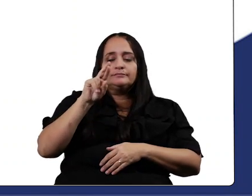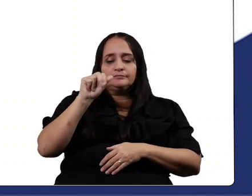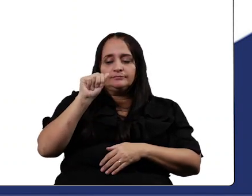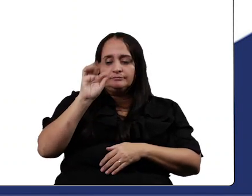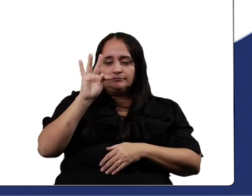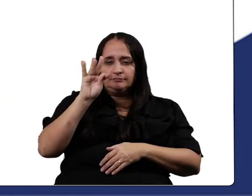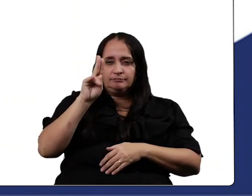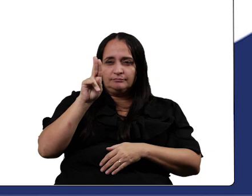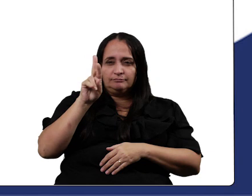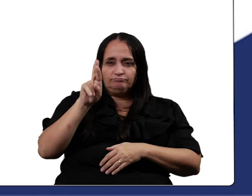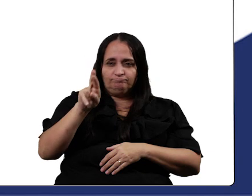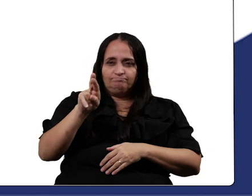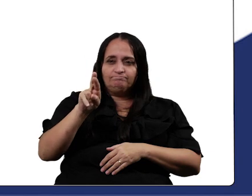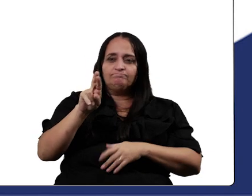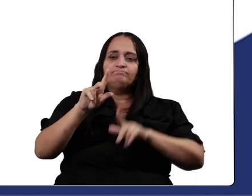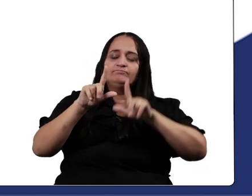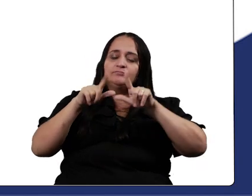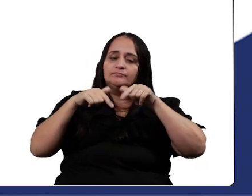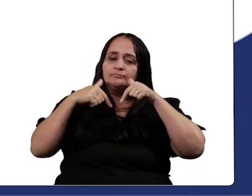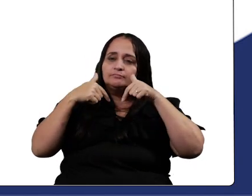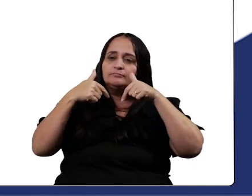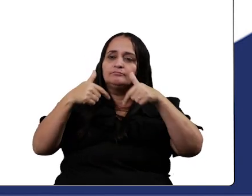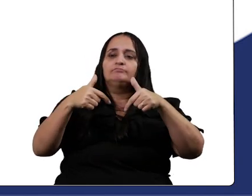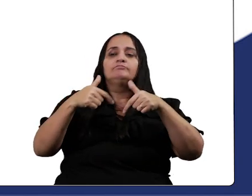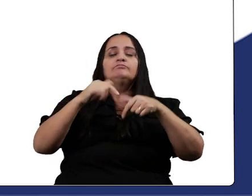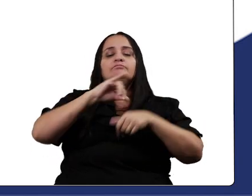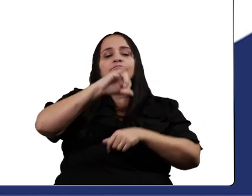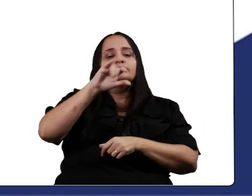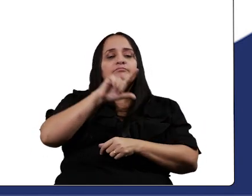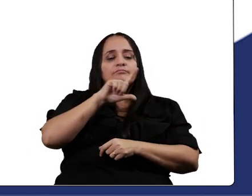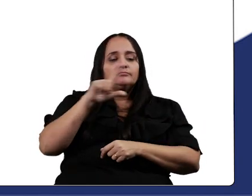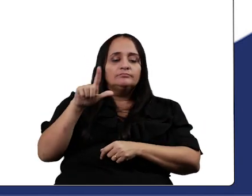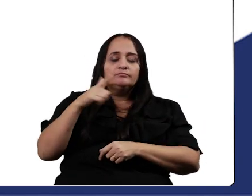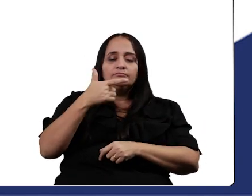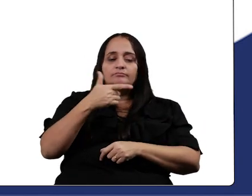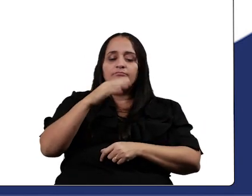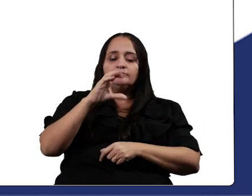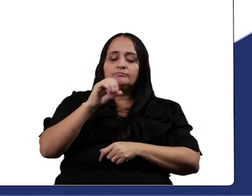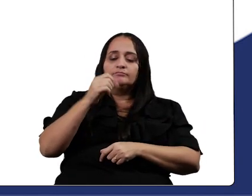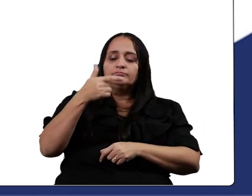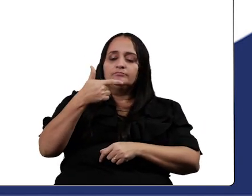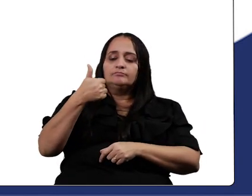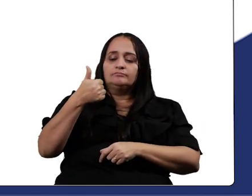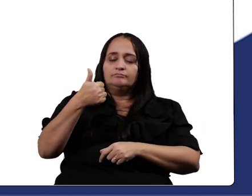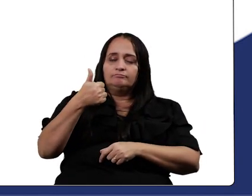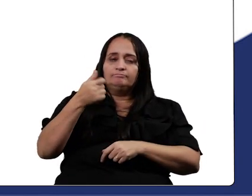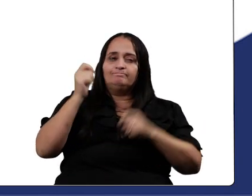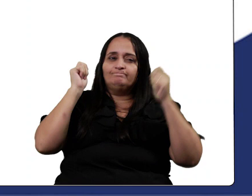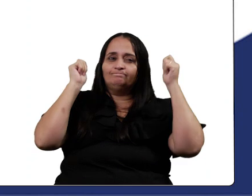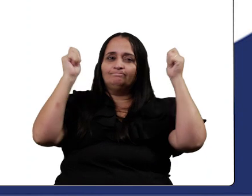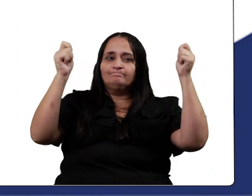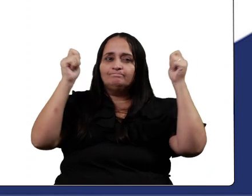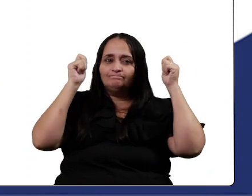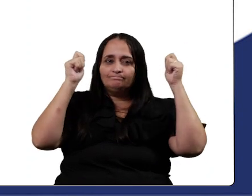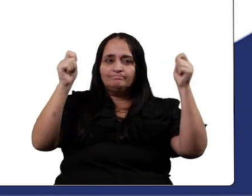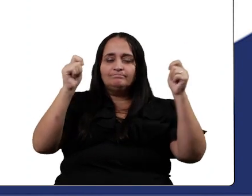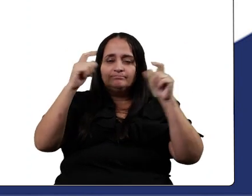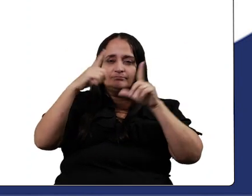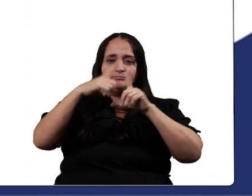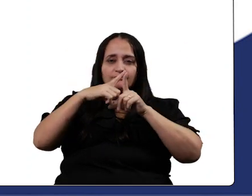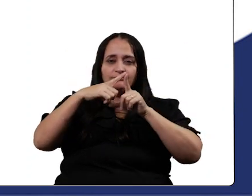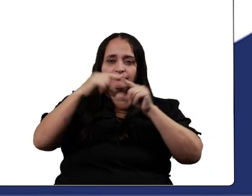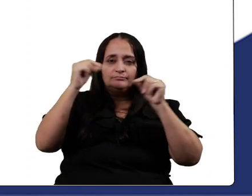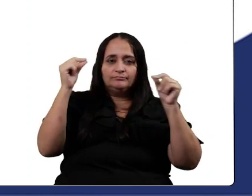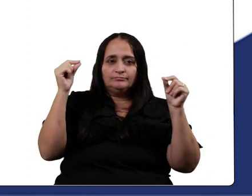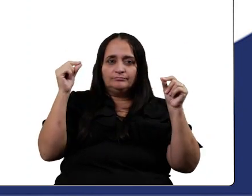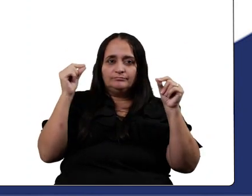internacional em julho de 2021, lançando uma campanha no Japão. Olha aí, Ela